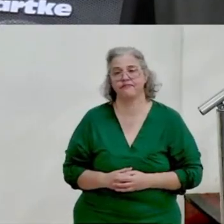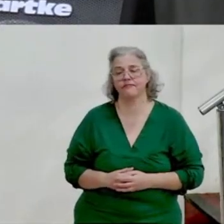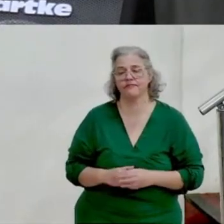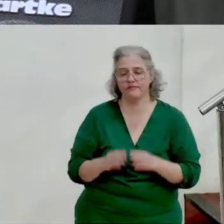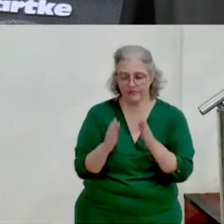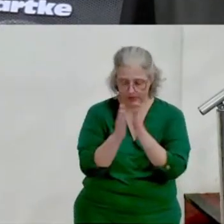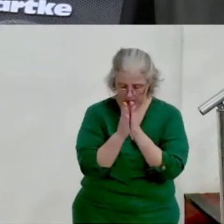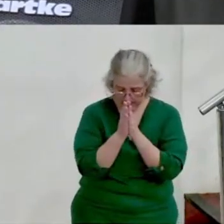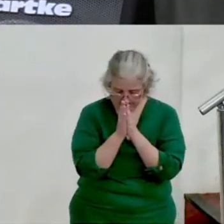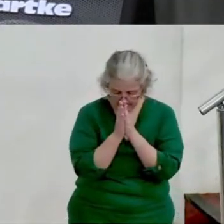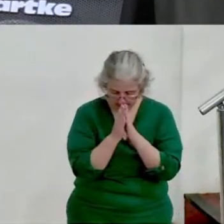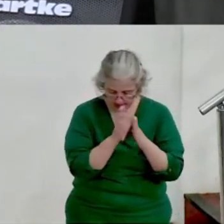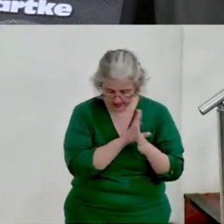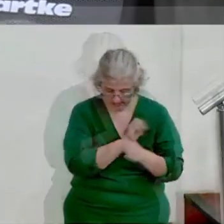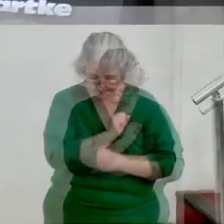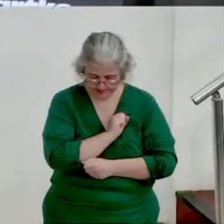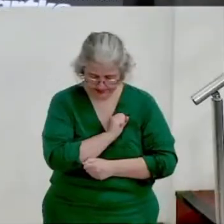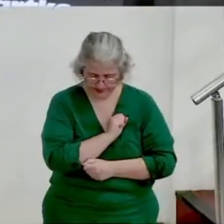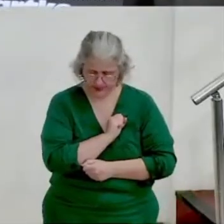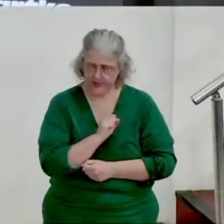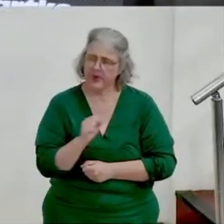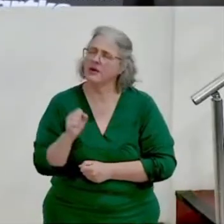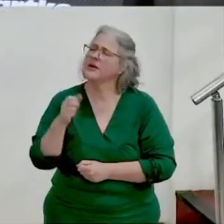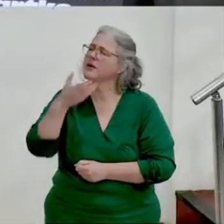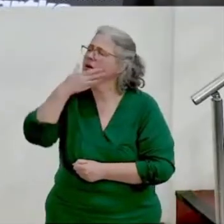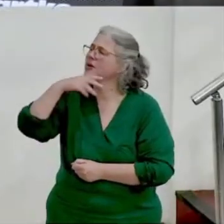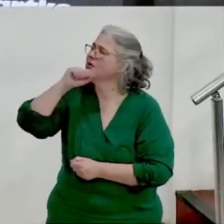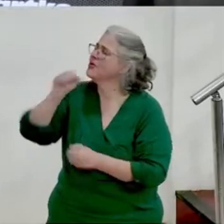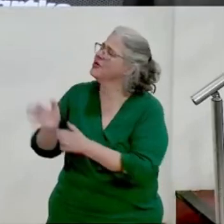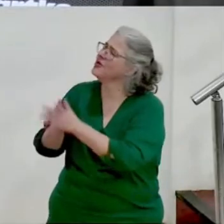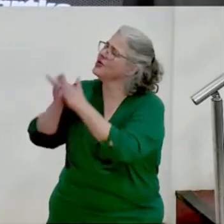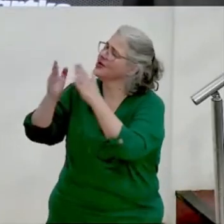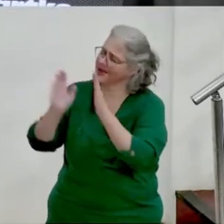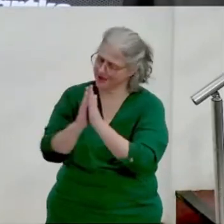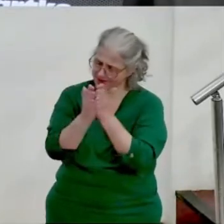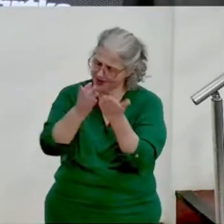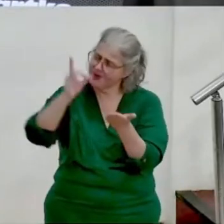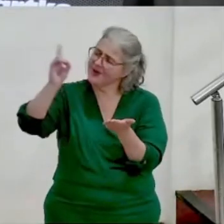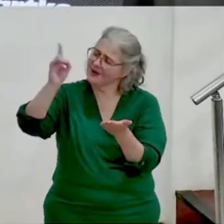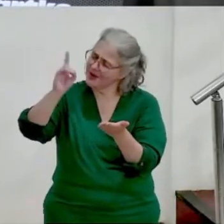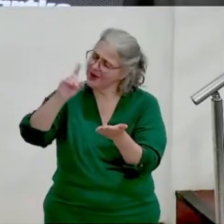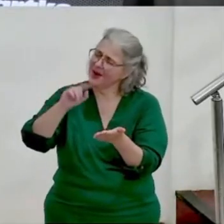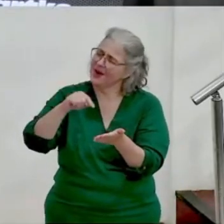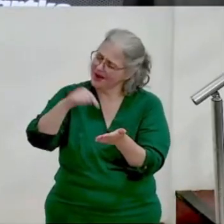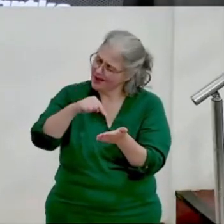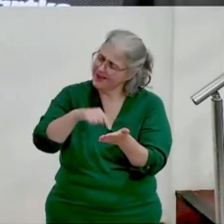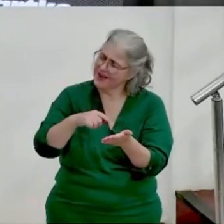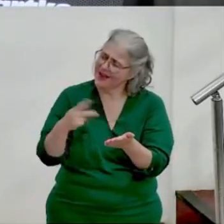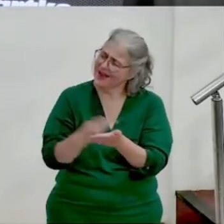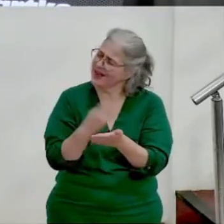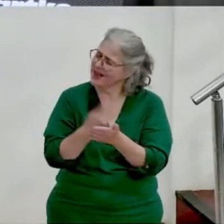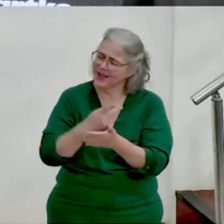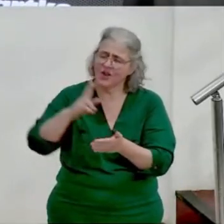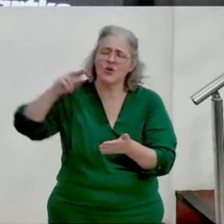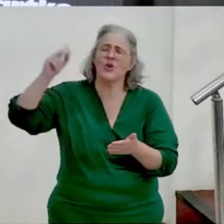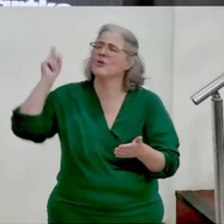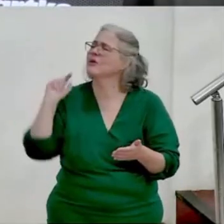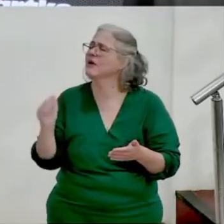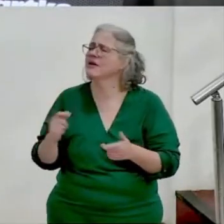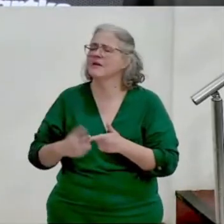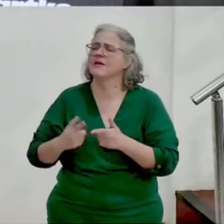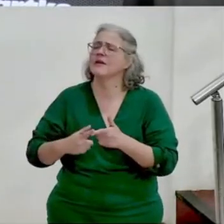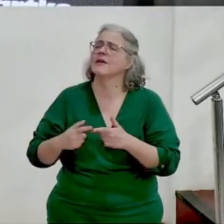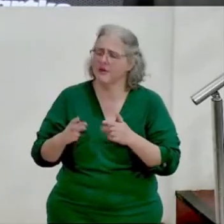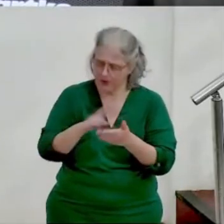Maravilhoso Deus, nós precisamos de Ti, Senhor. Esta é a Tua palavra inerrante, infalível, suficiente, que foi lida